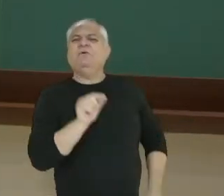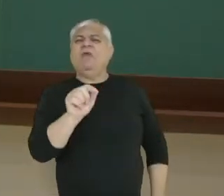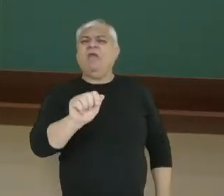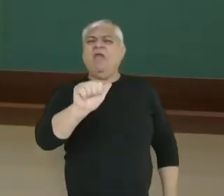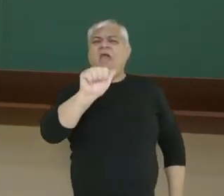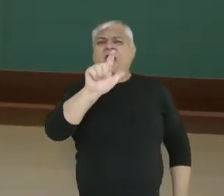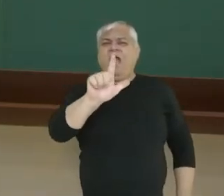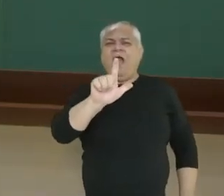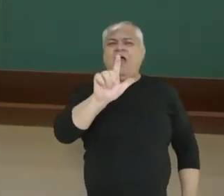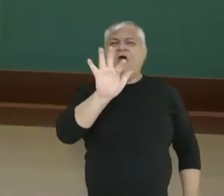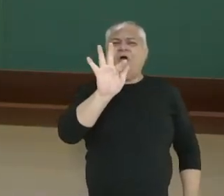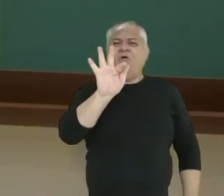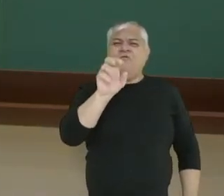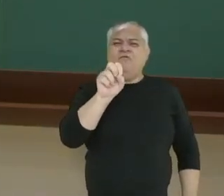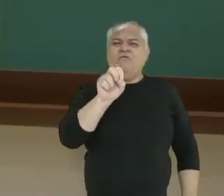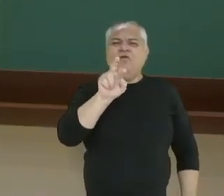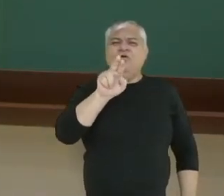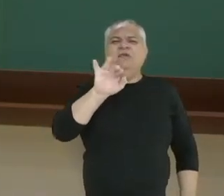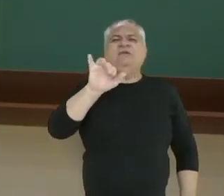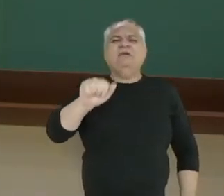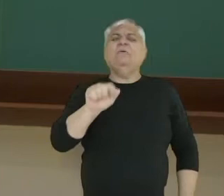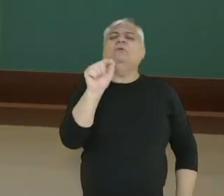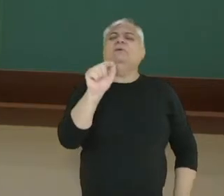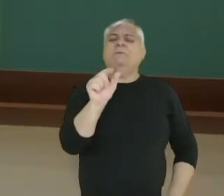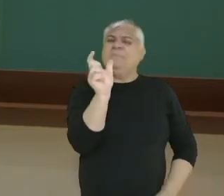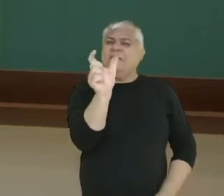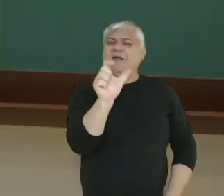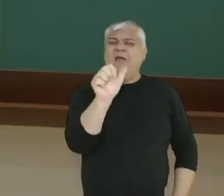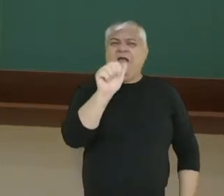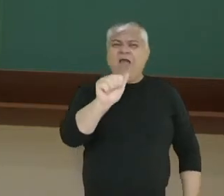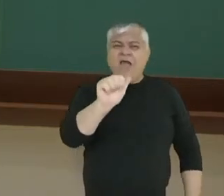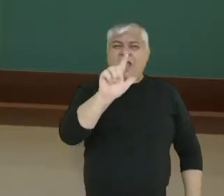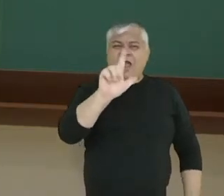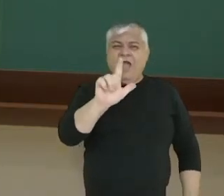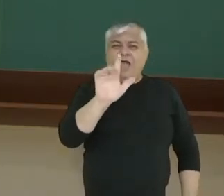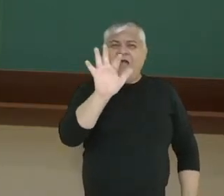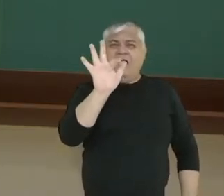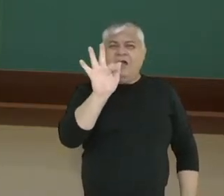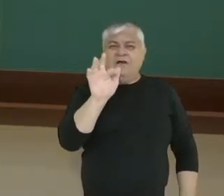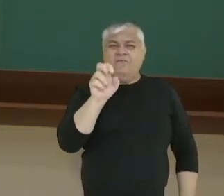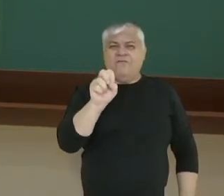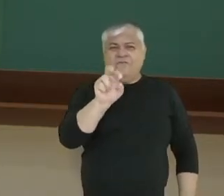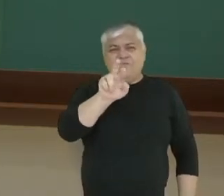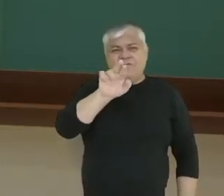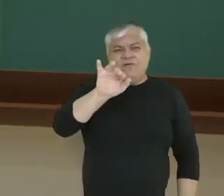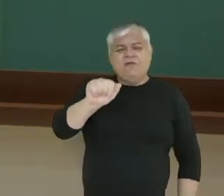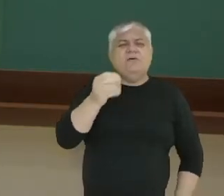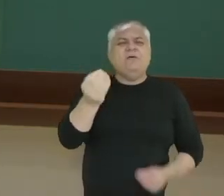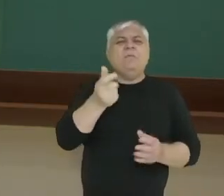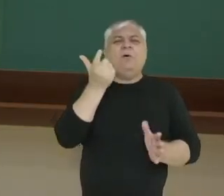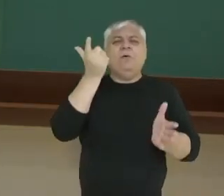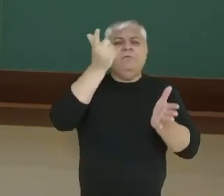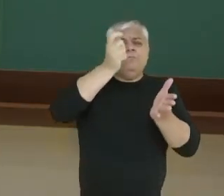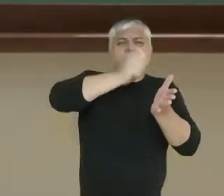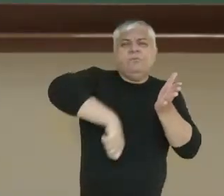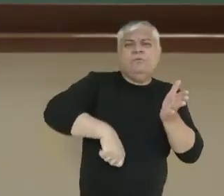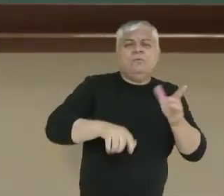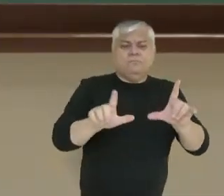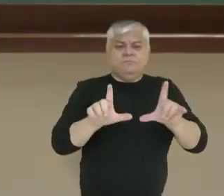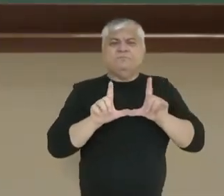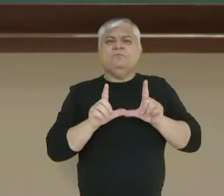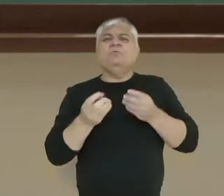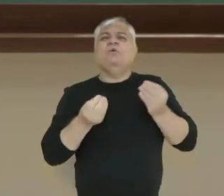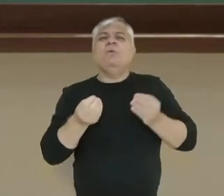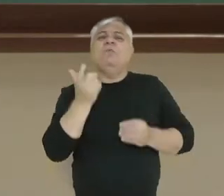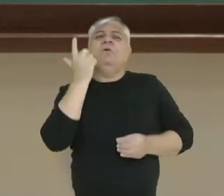a alforria? O que isso significa, né? Como que ocorreu então esse processo de conseguir uma alforria? Aqui